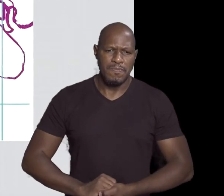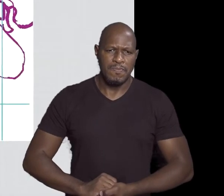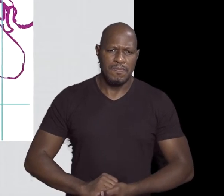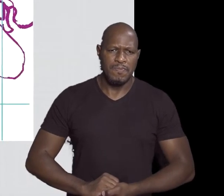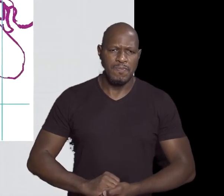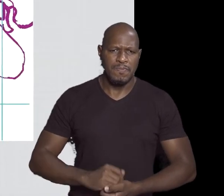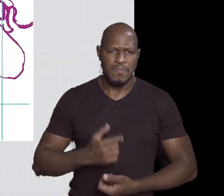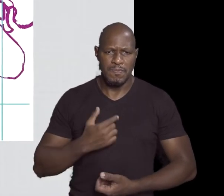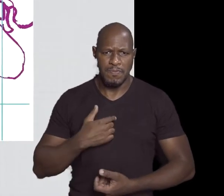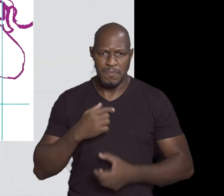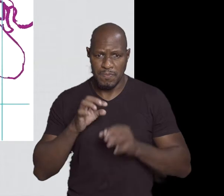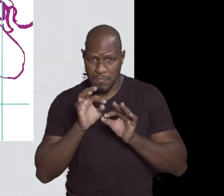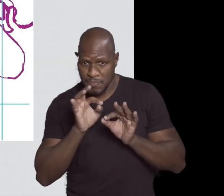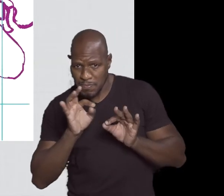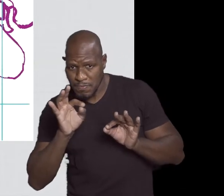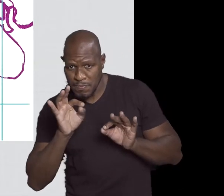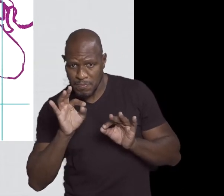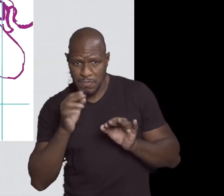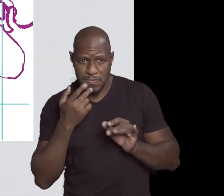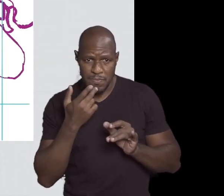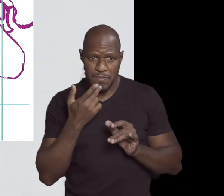no iPad, no computador.